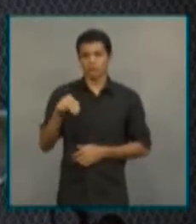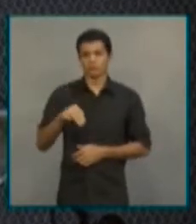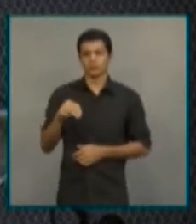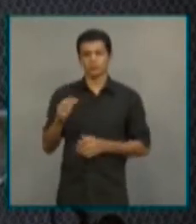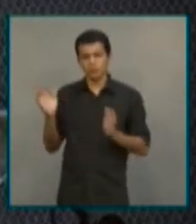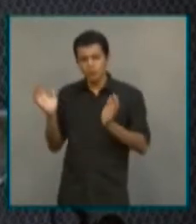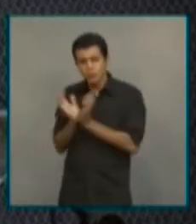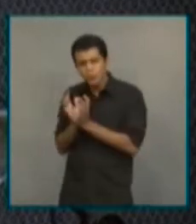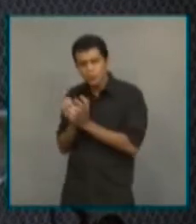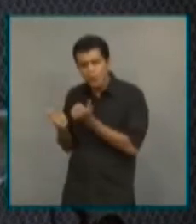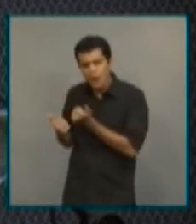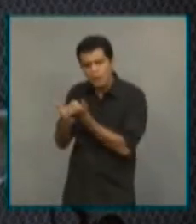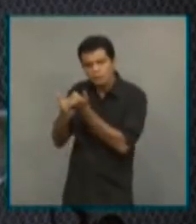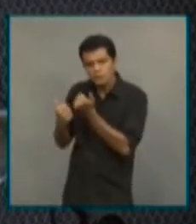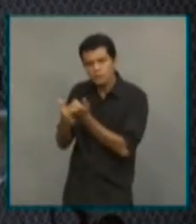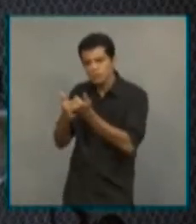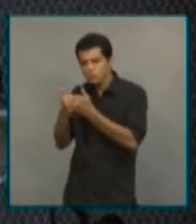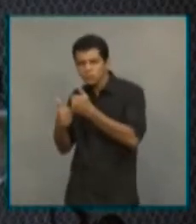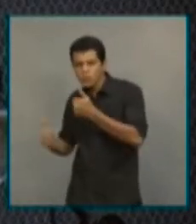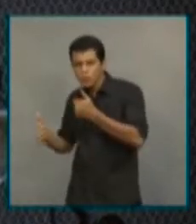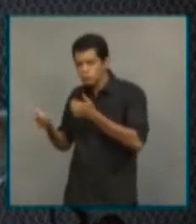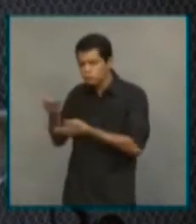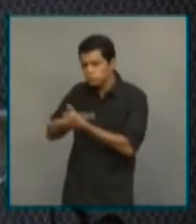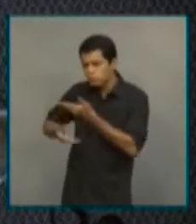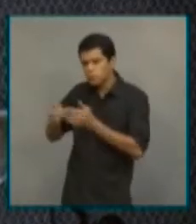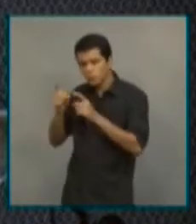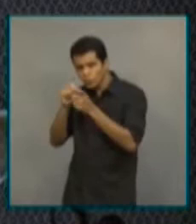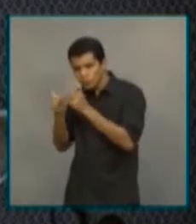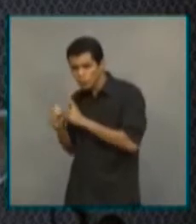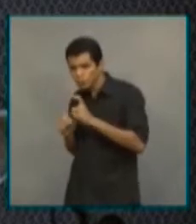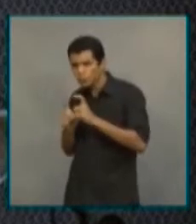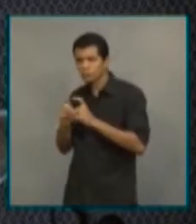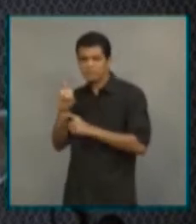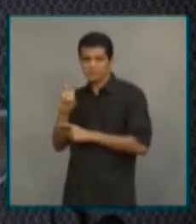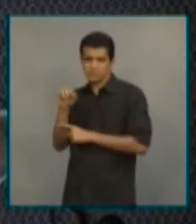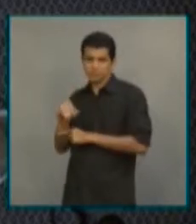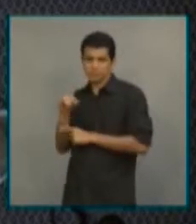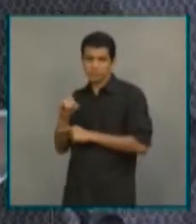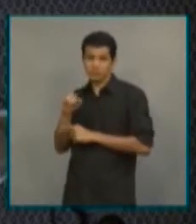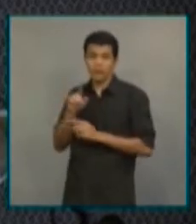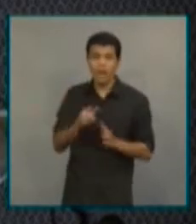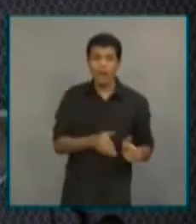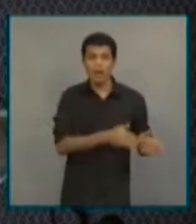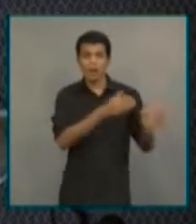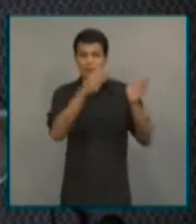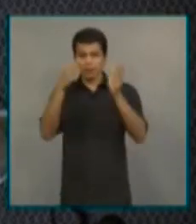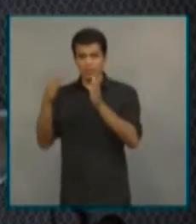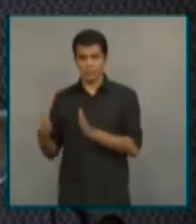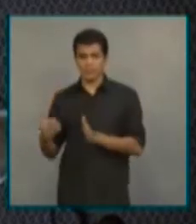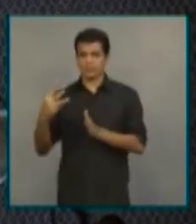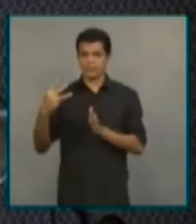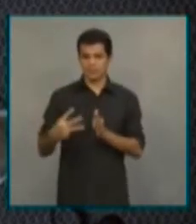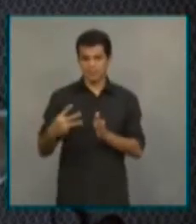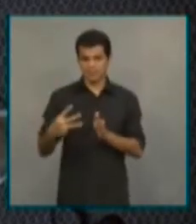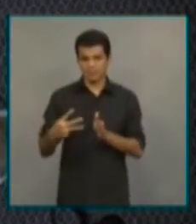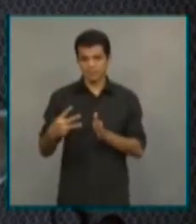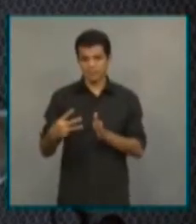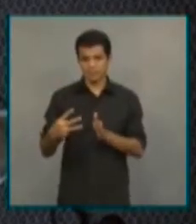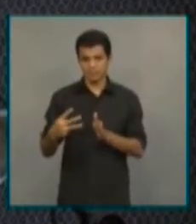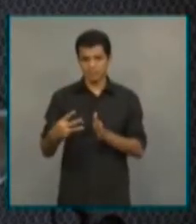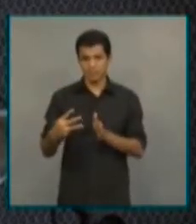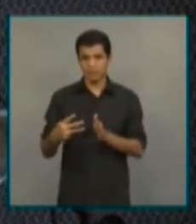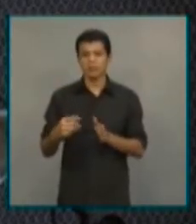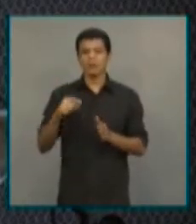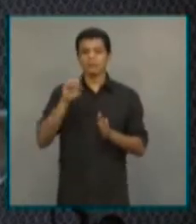comunicar e, em seguida, daremos início ao terceiro bloco. E neste terceiro bloco, cada candidato, na